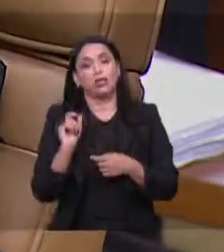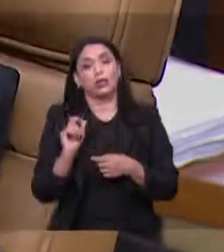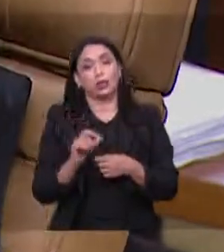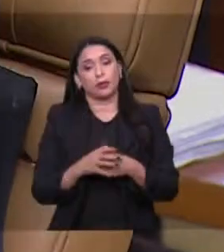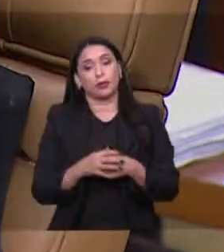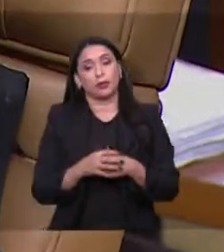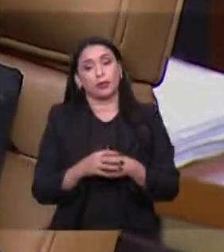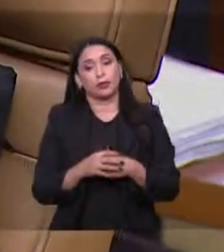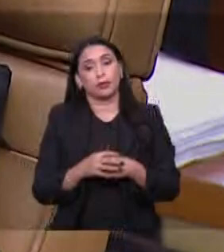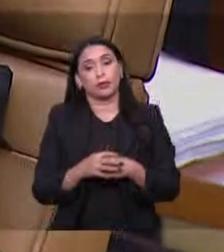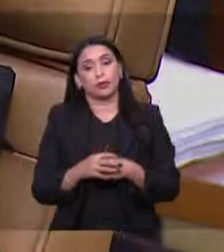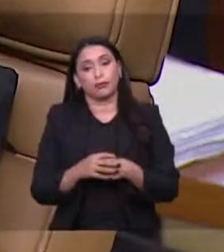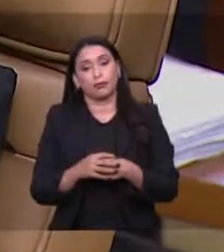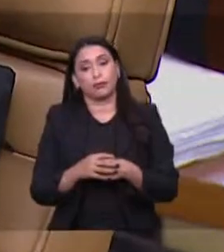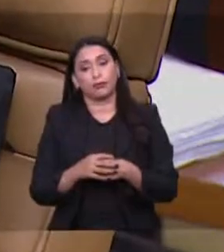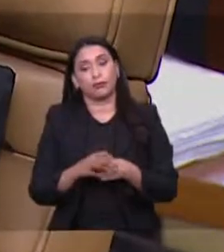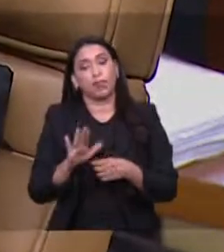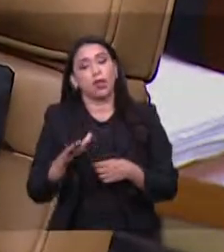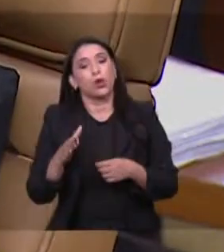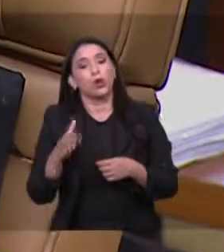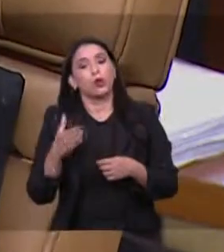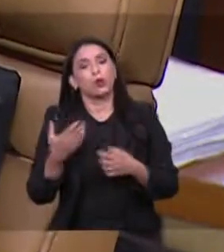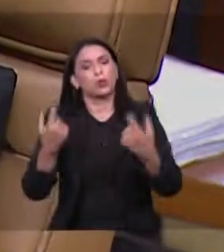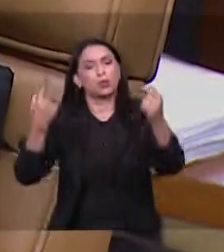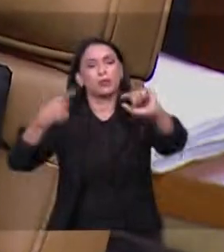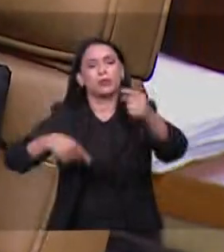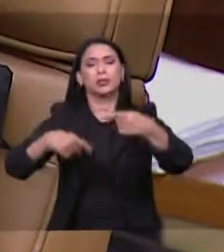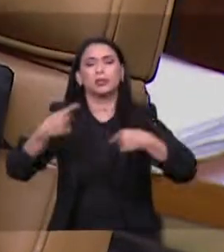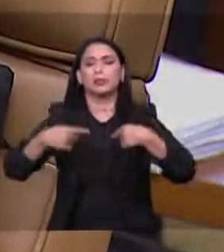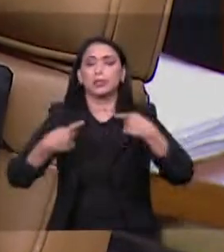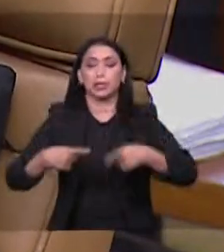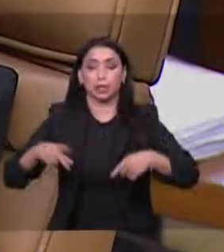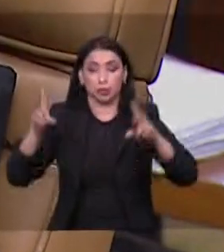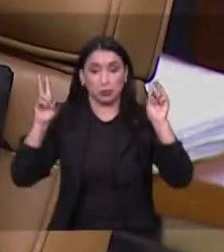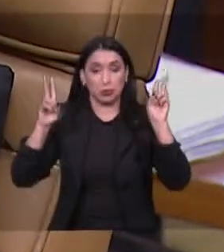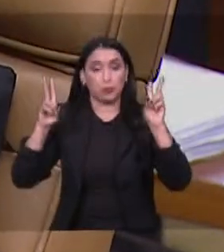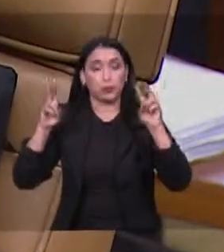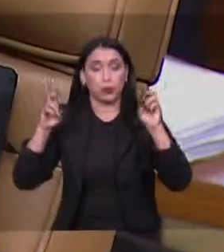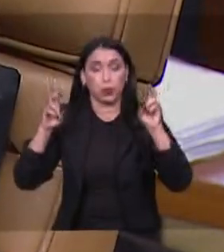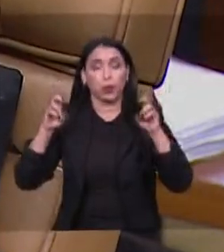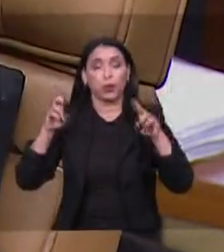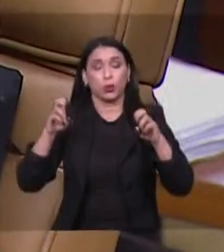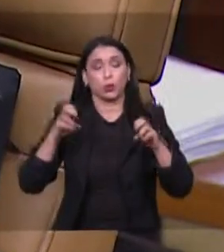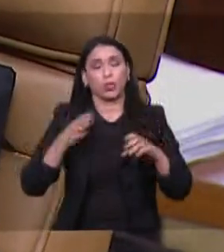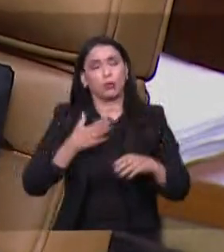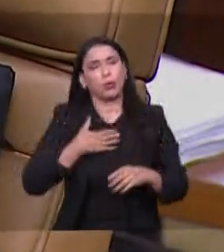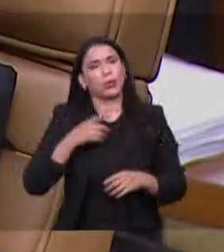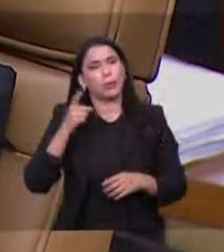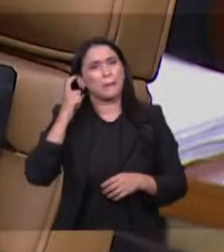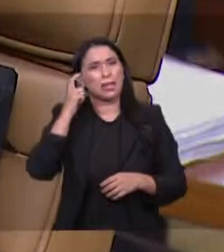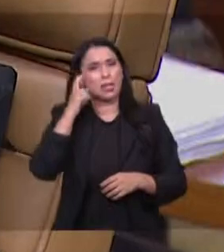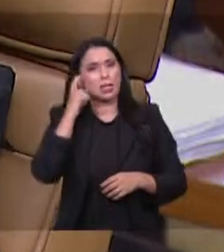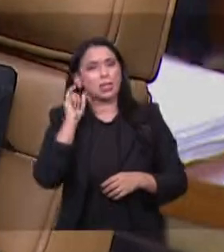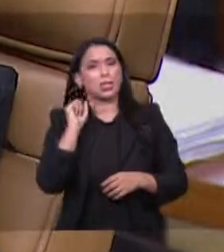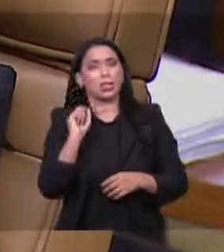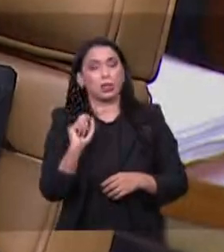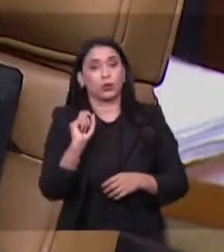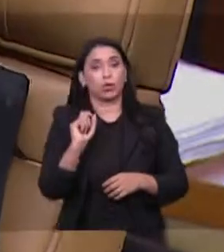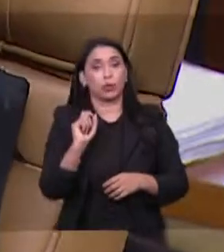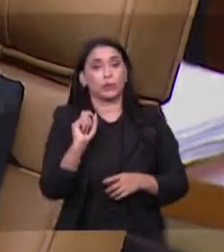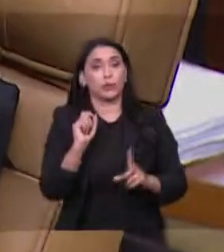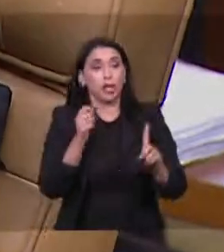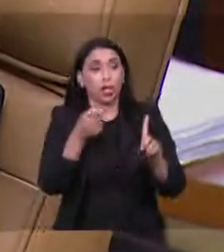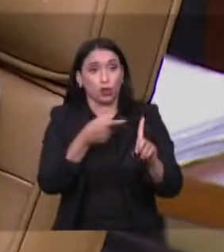seguinte. Quando estávamos debatendo, a ideia que me veio é que a figura do